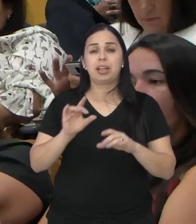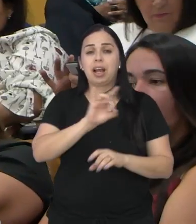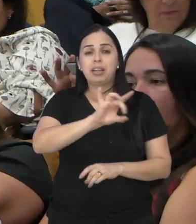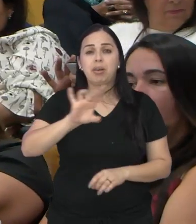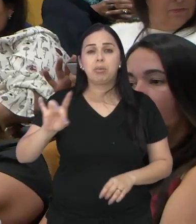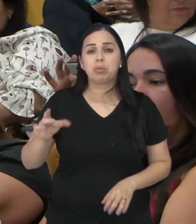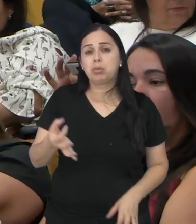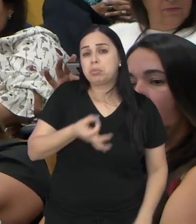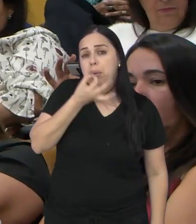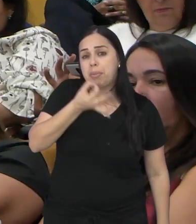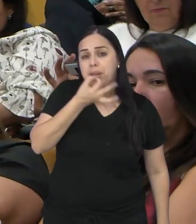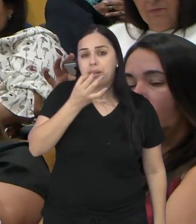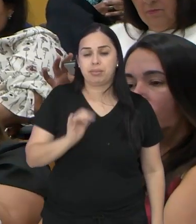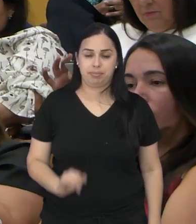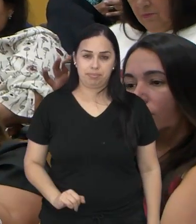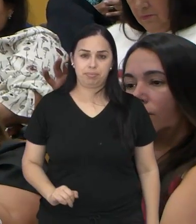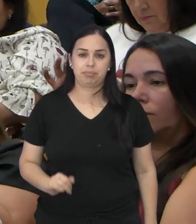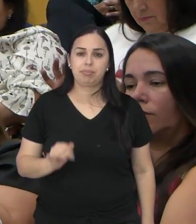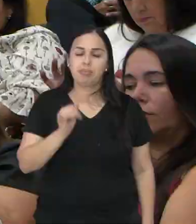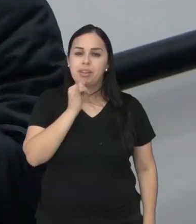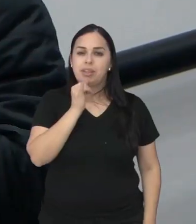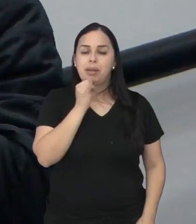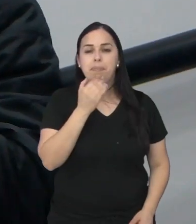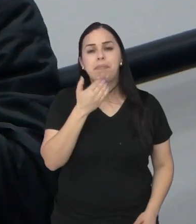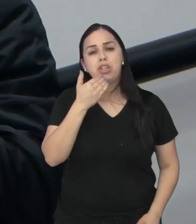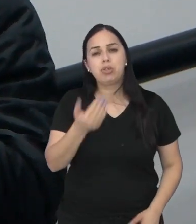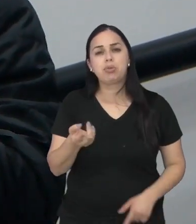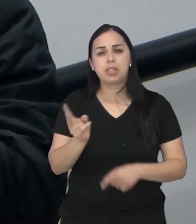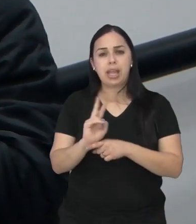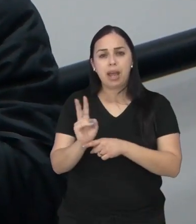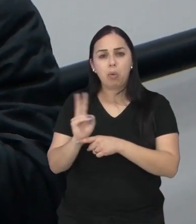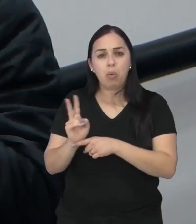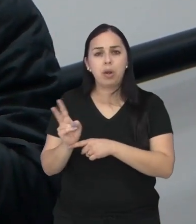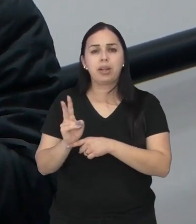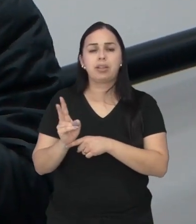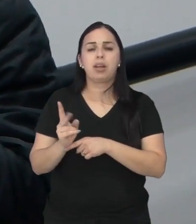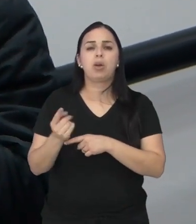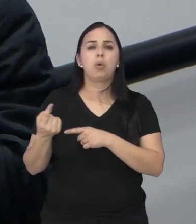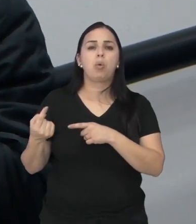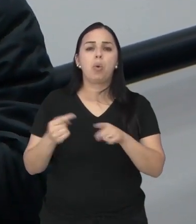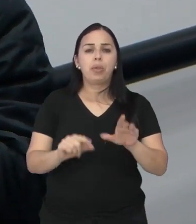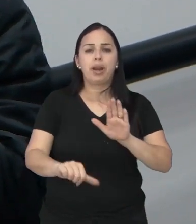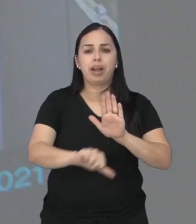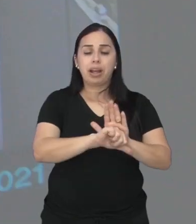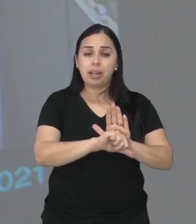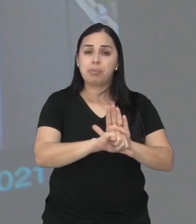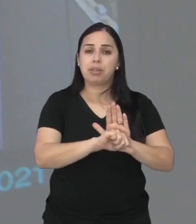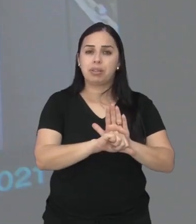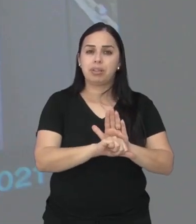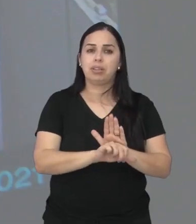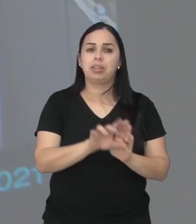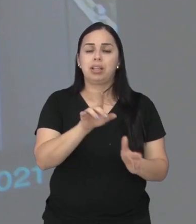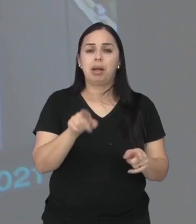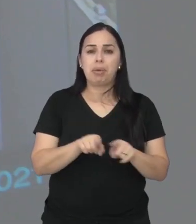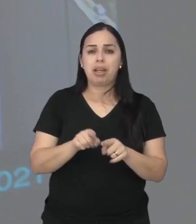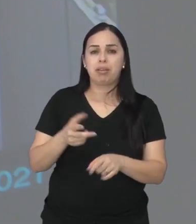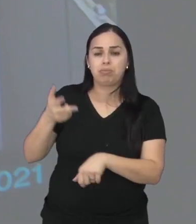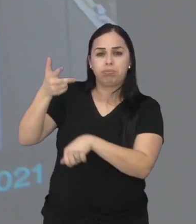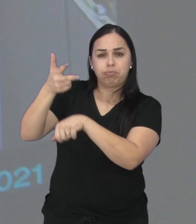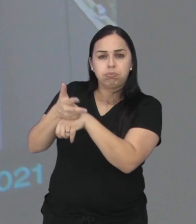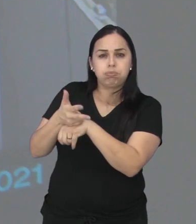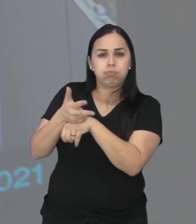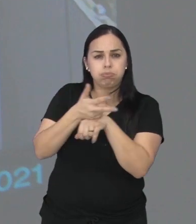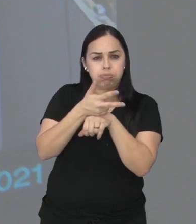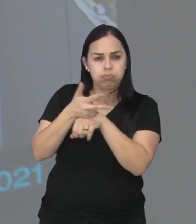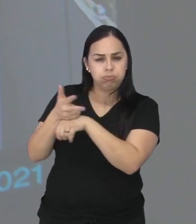um trouxe uma demanda. Entre elas, reforço de segurança para combater a criminalidade com a implantação de